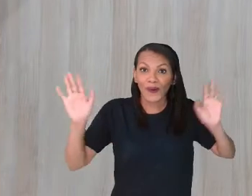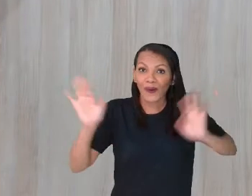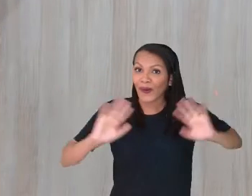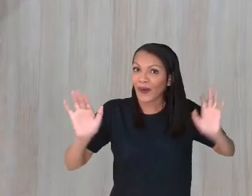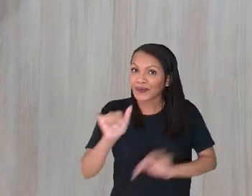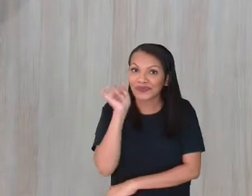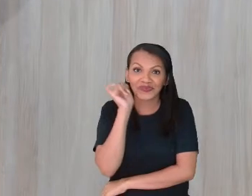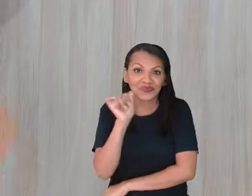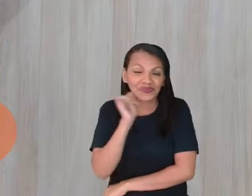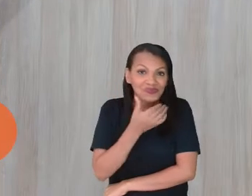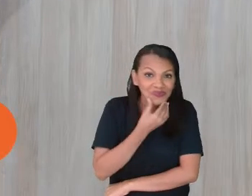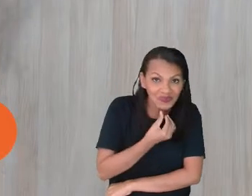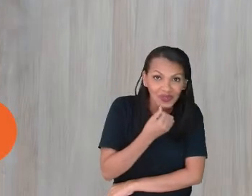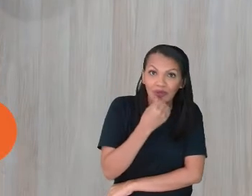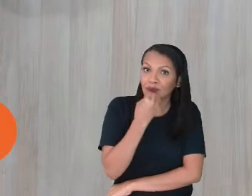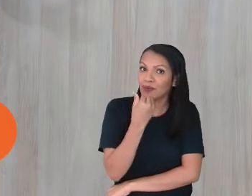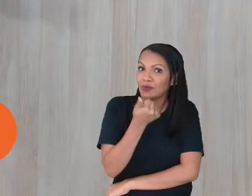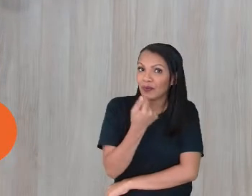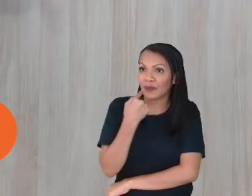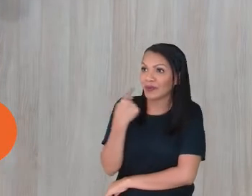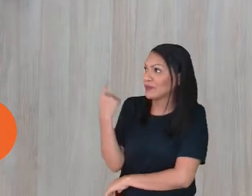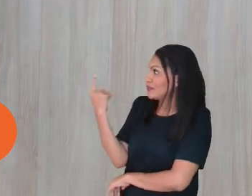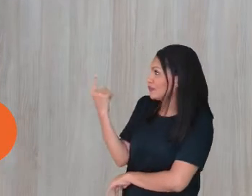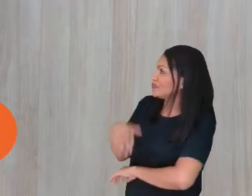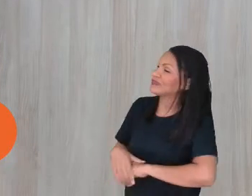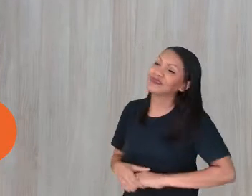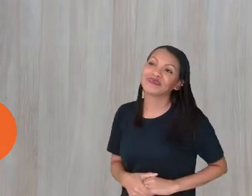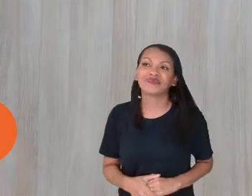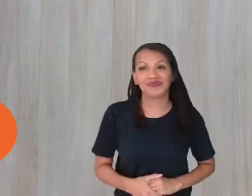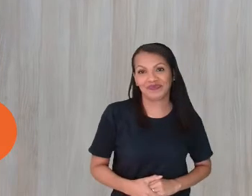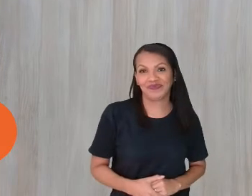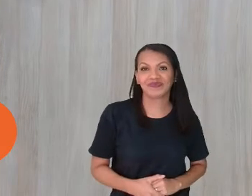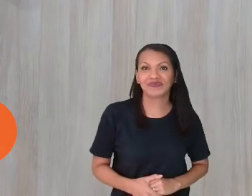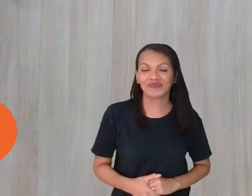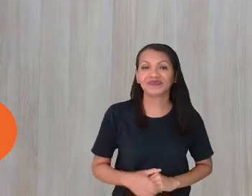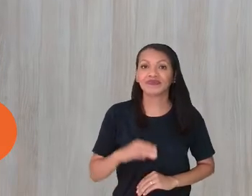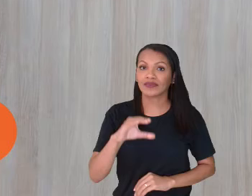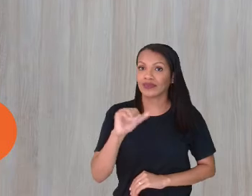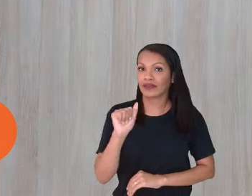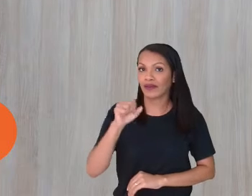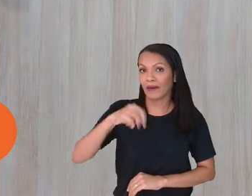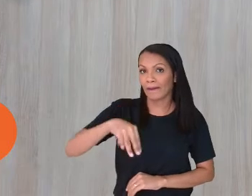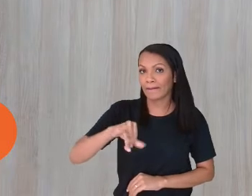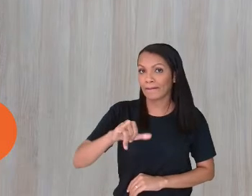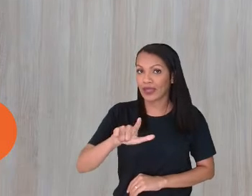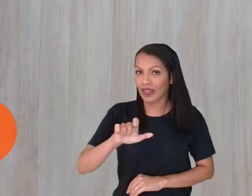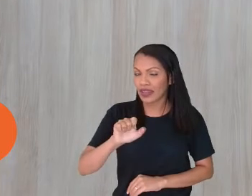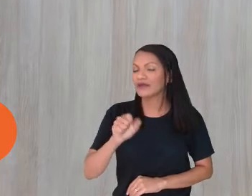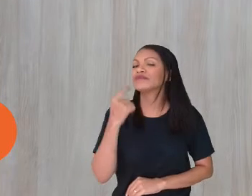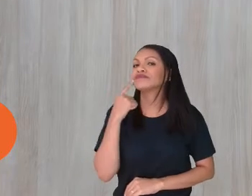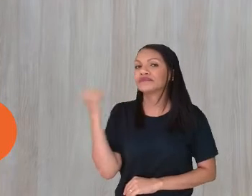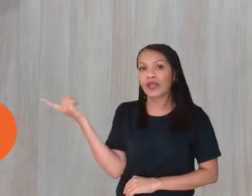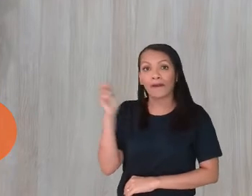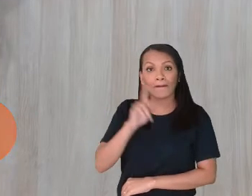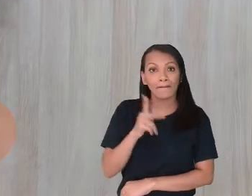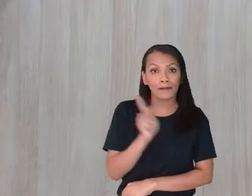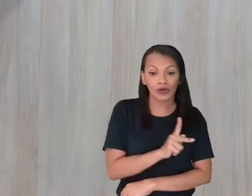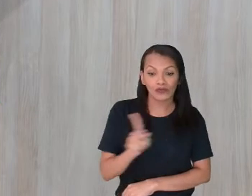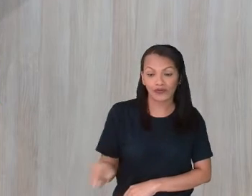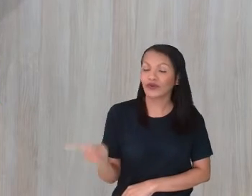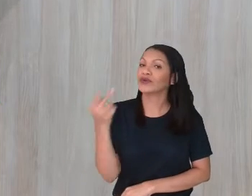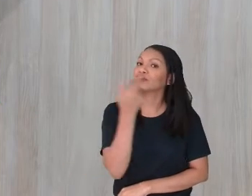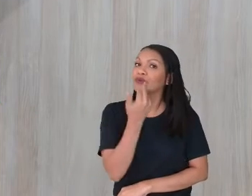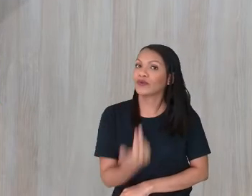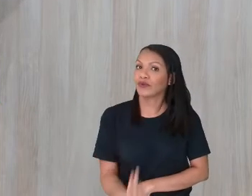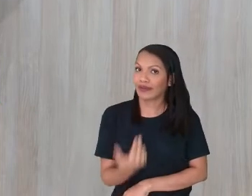meninas e meninos, tudo bem? Eu sou Camille Borba e este é o meu sinal. E hoje eu serei a professora de vocês de